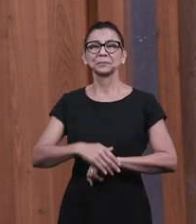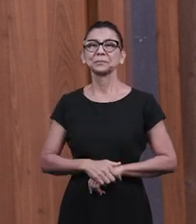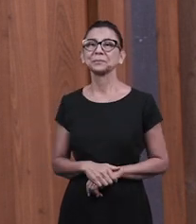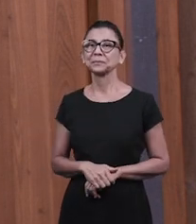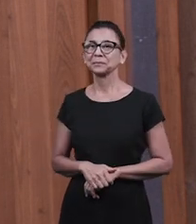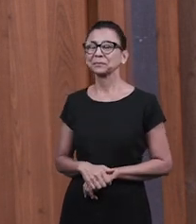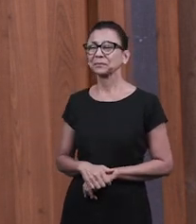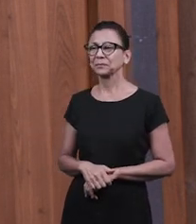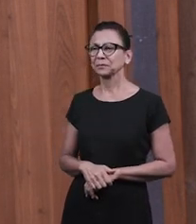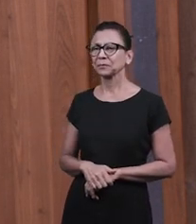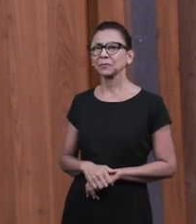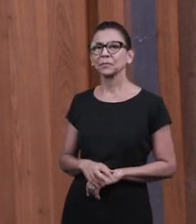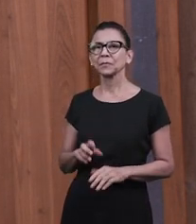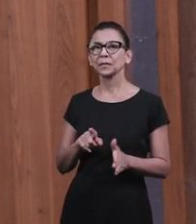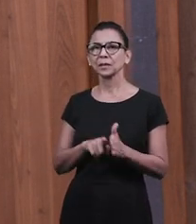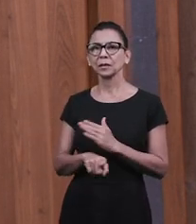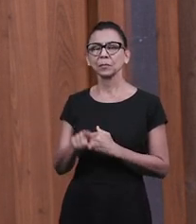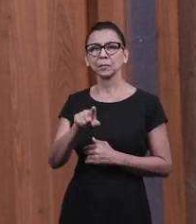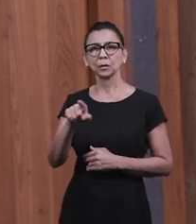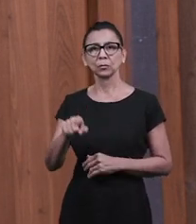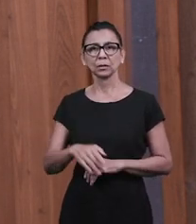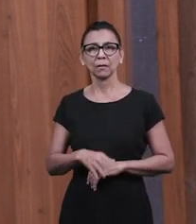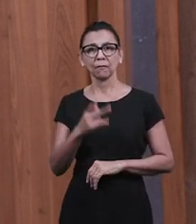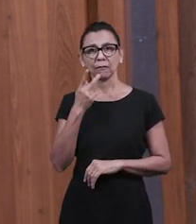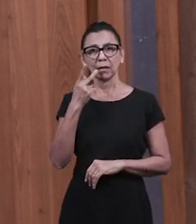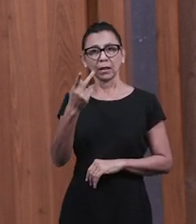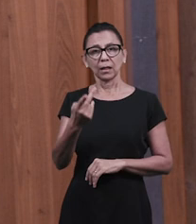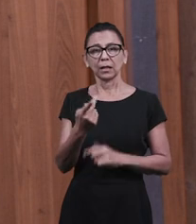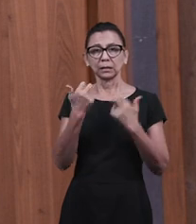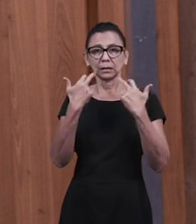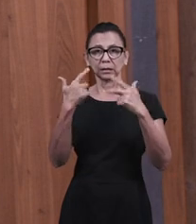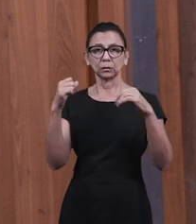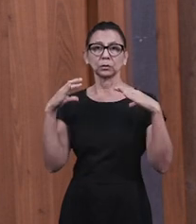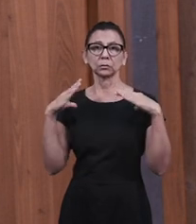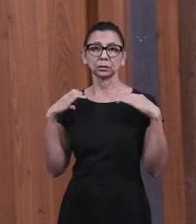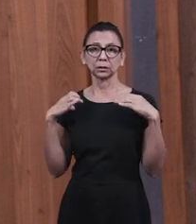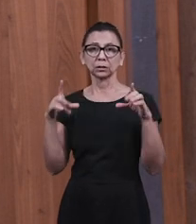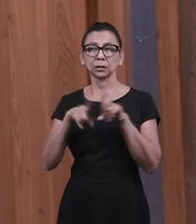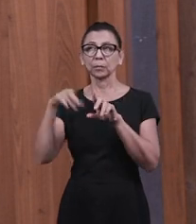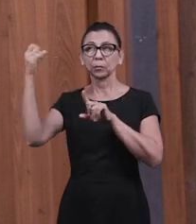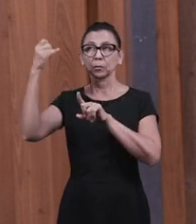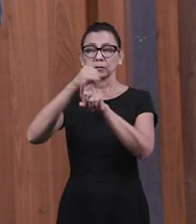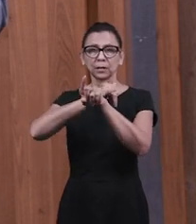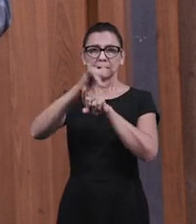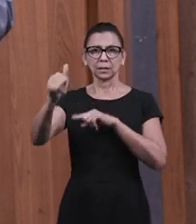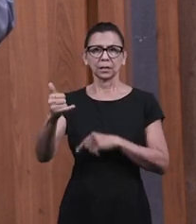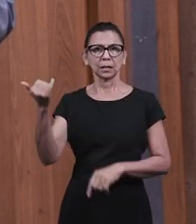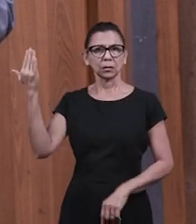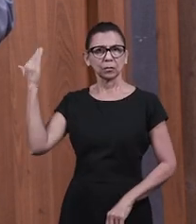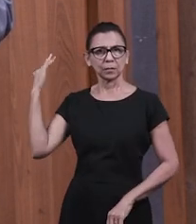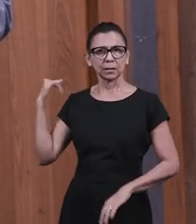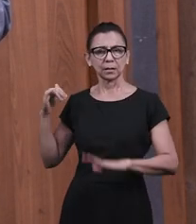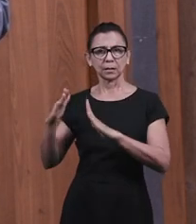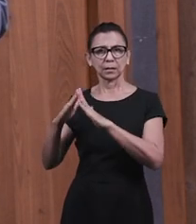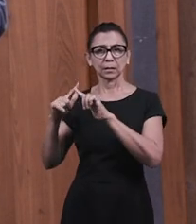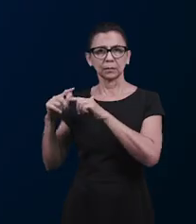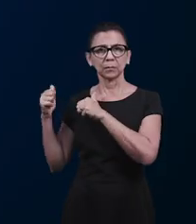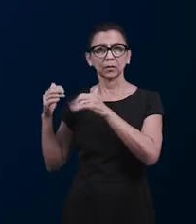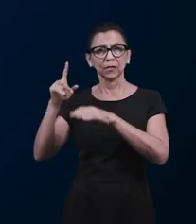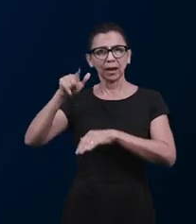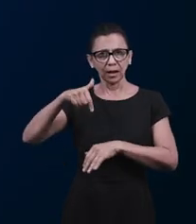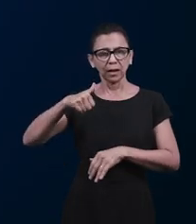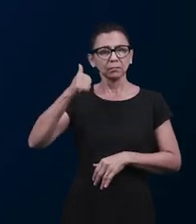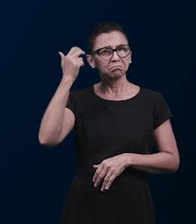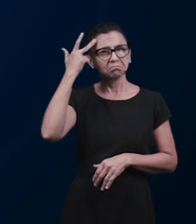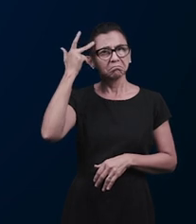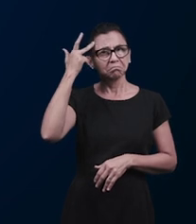Juliana. Falar em línguas e profetizar era mesmo comum na igreja primitiva? Fala para nós. A paz